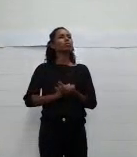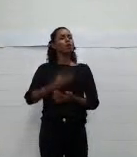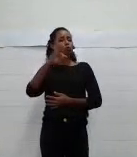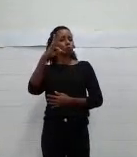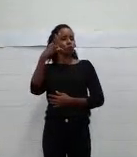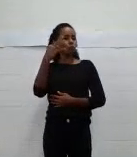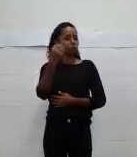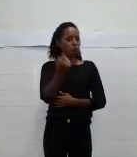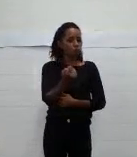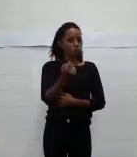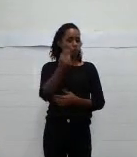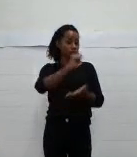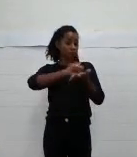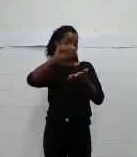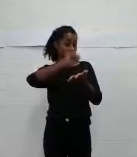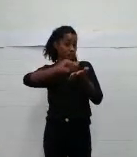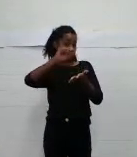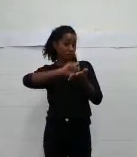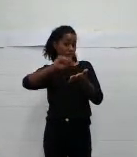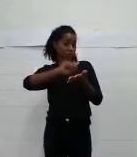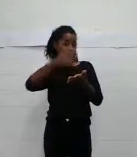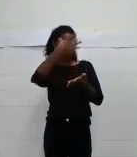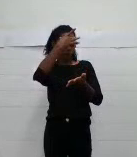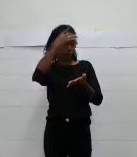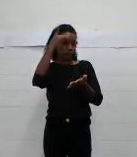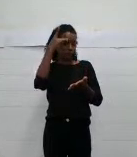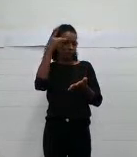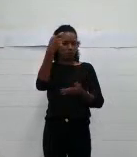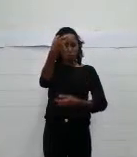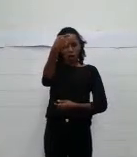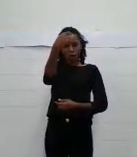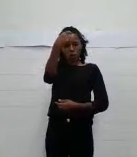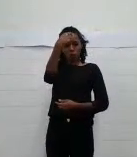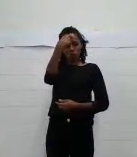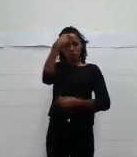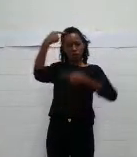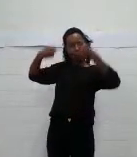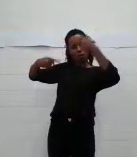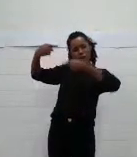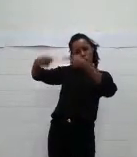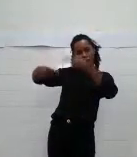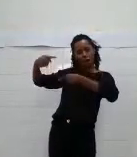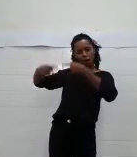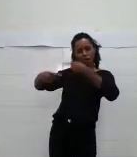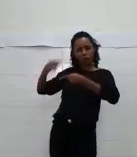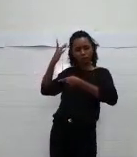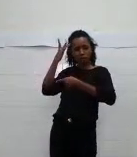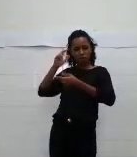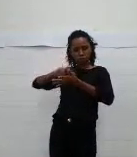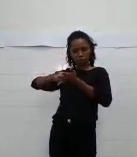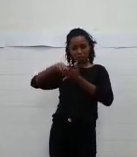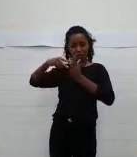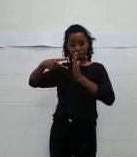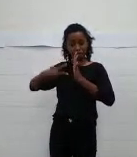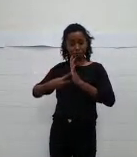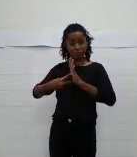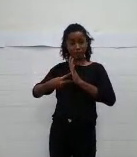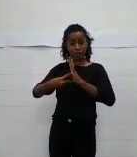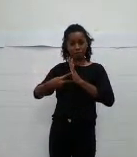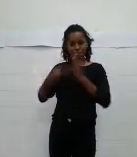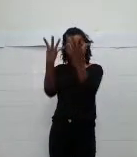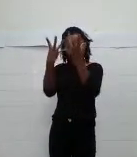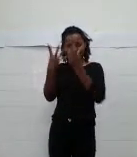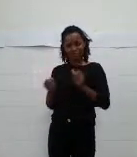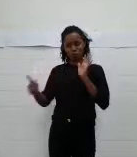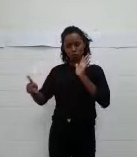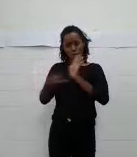escritores e todas as escritoras que têm uma consciência política sobre o significado das suas identidades e,